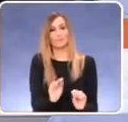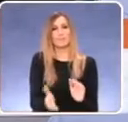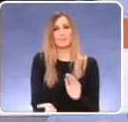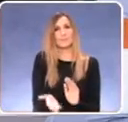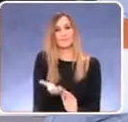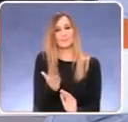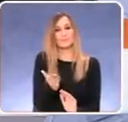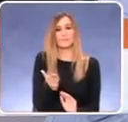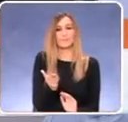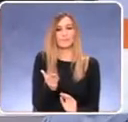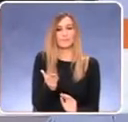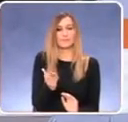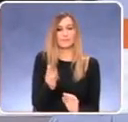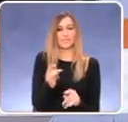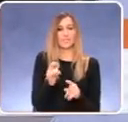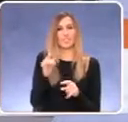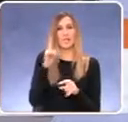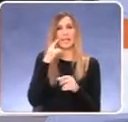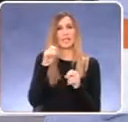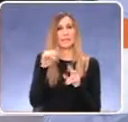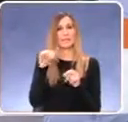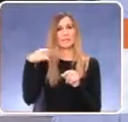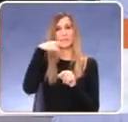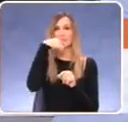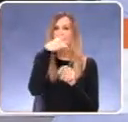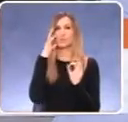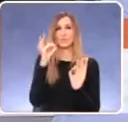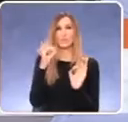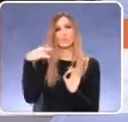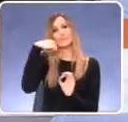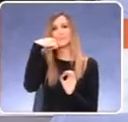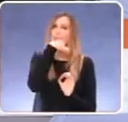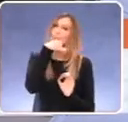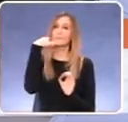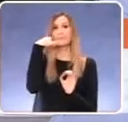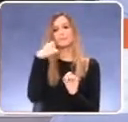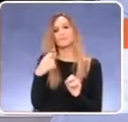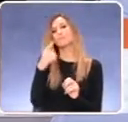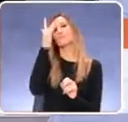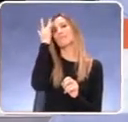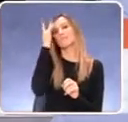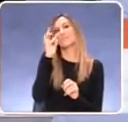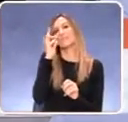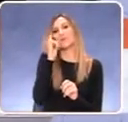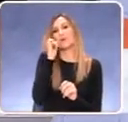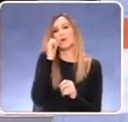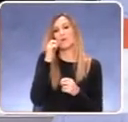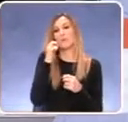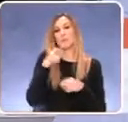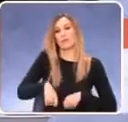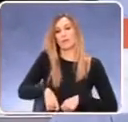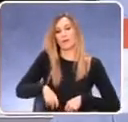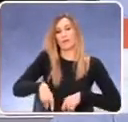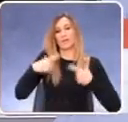mais higiênicas que os homens, muito mais cuidadosas. É fácil ver um homem com a camisa fora das calças, mas não